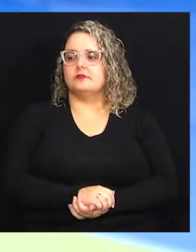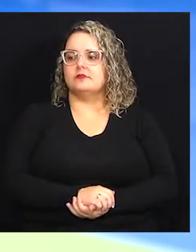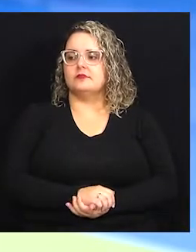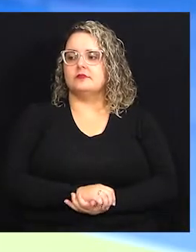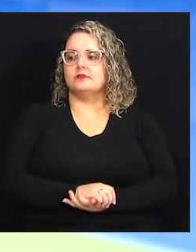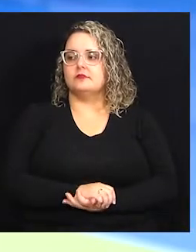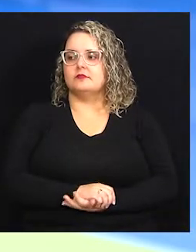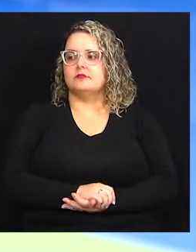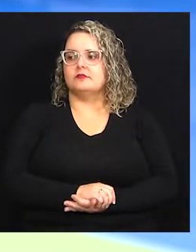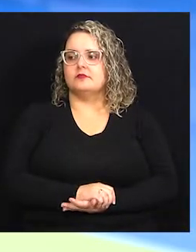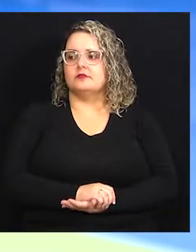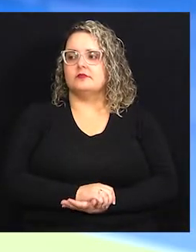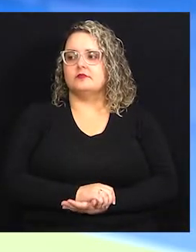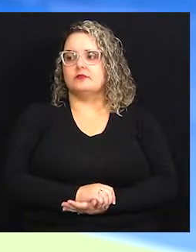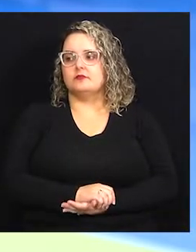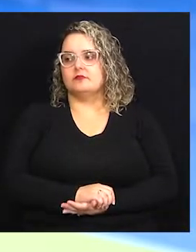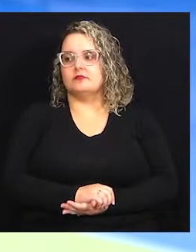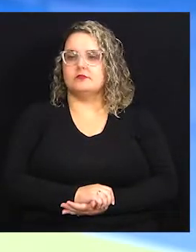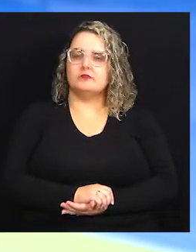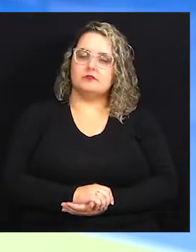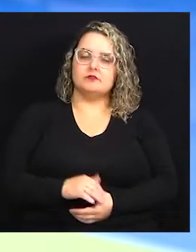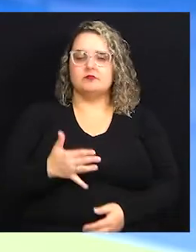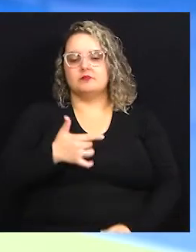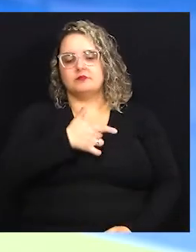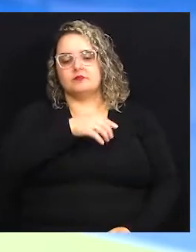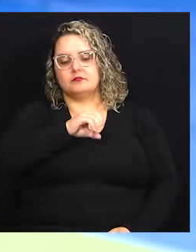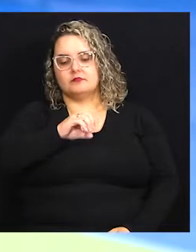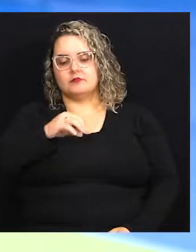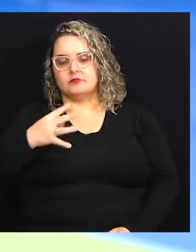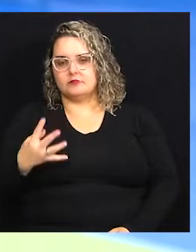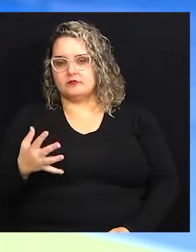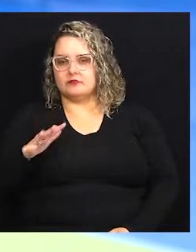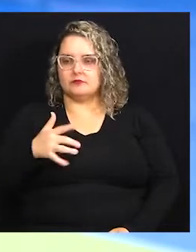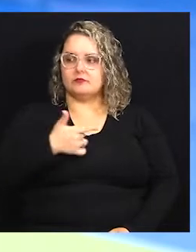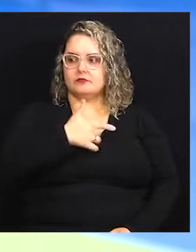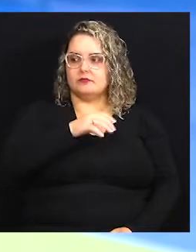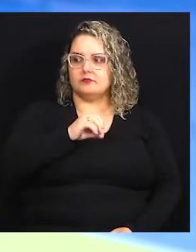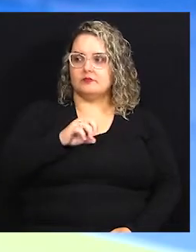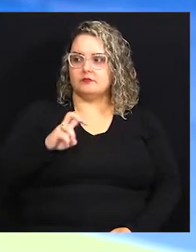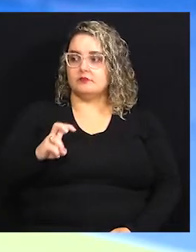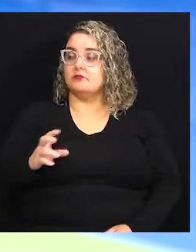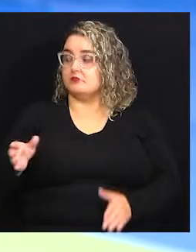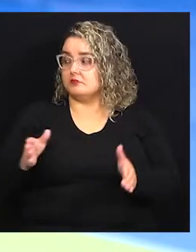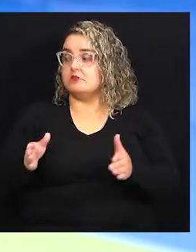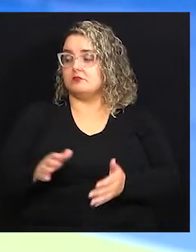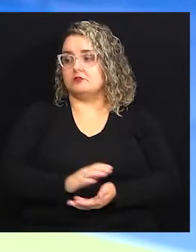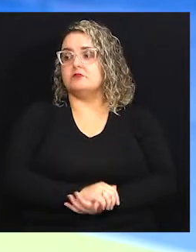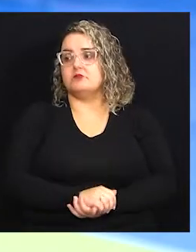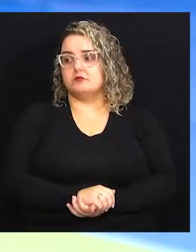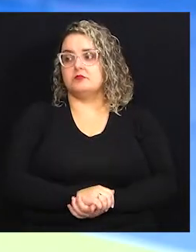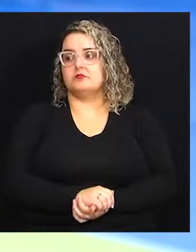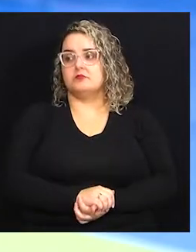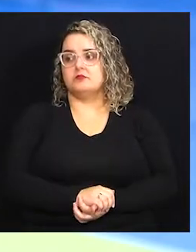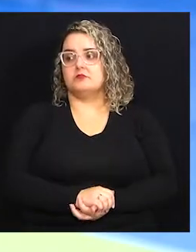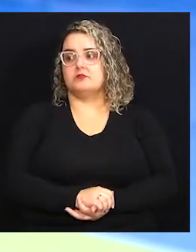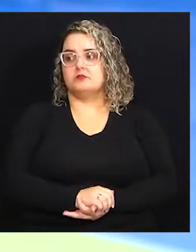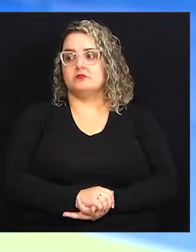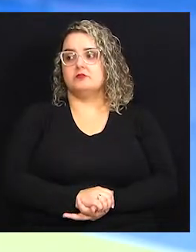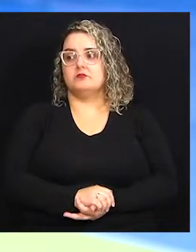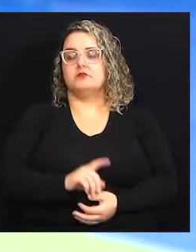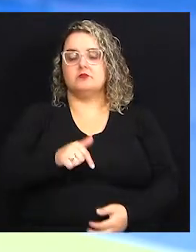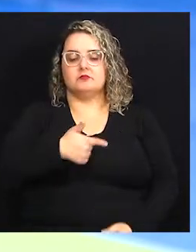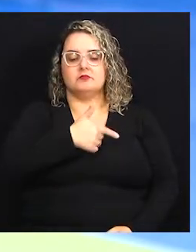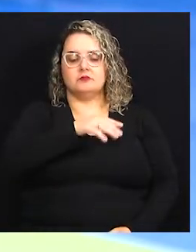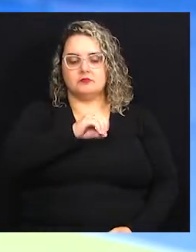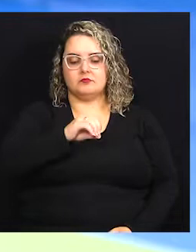dizer assim, até a temporada 2004, 2005. Bastante, então. Bastante. Aí 2004,